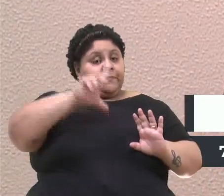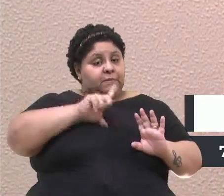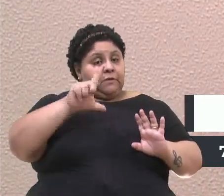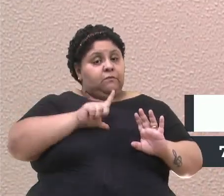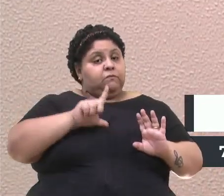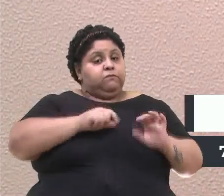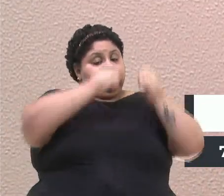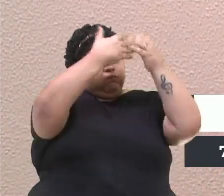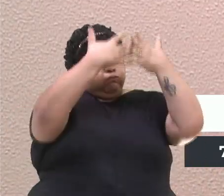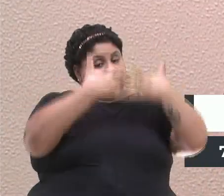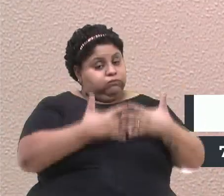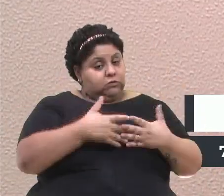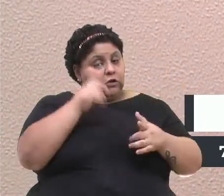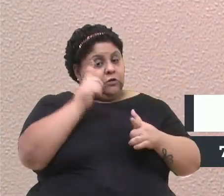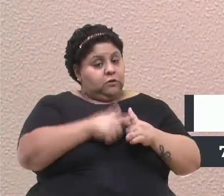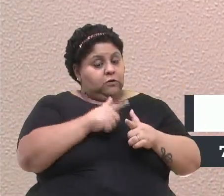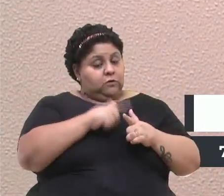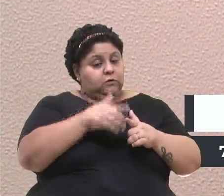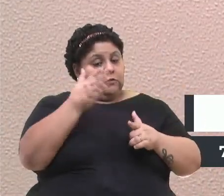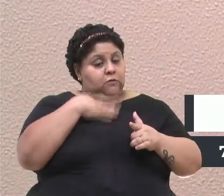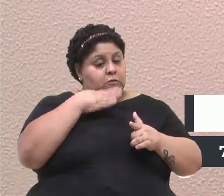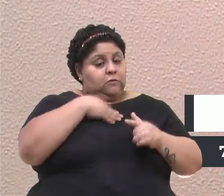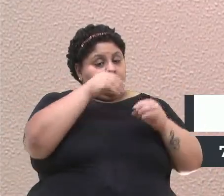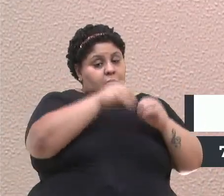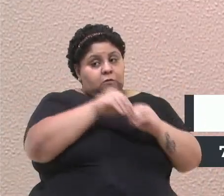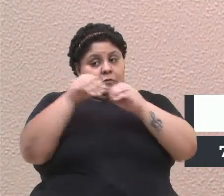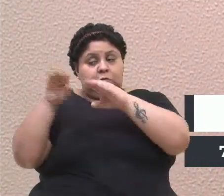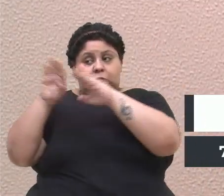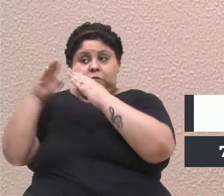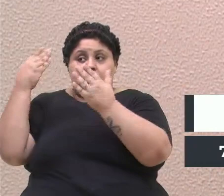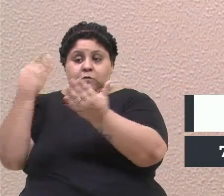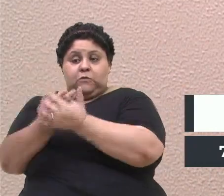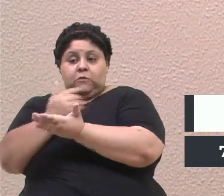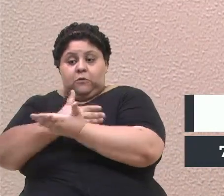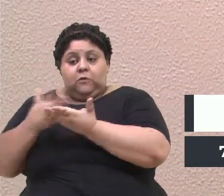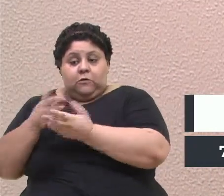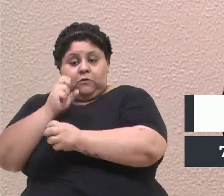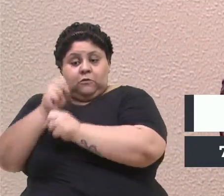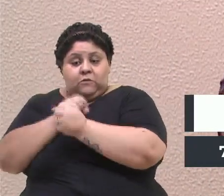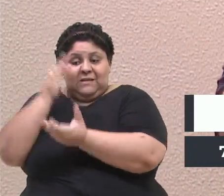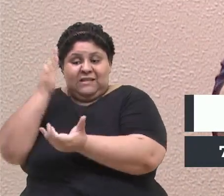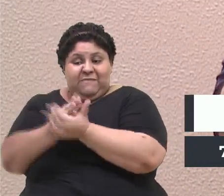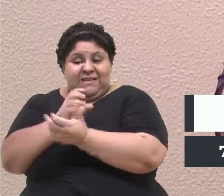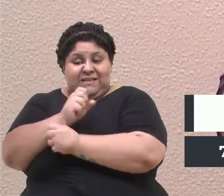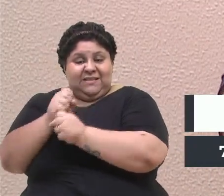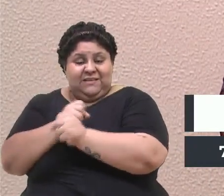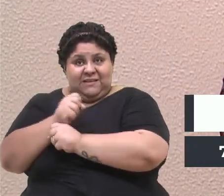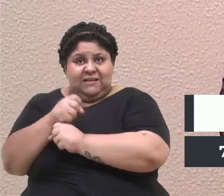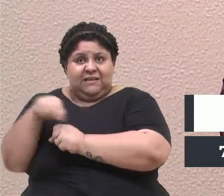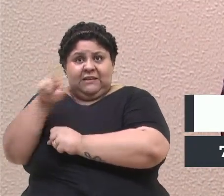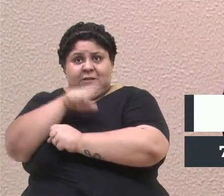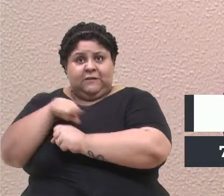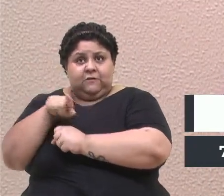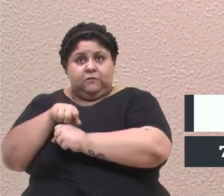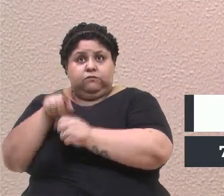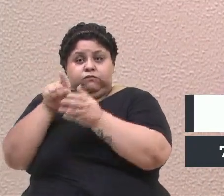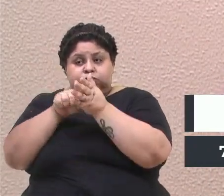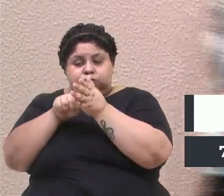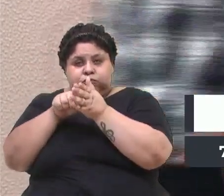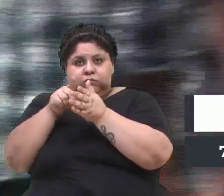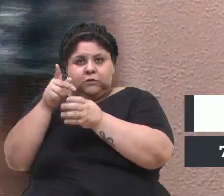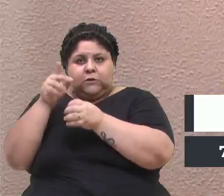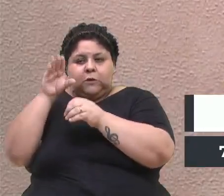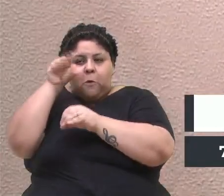porque eu fui para as escolas no início do ano, principalmente, na metade do ano, para nós verificar a questão das vagas